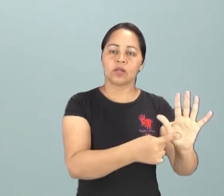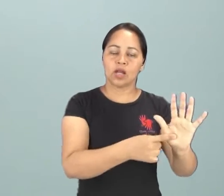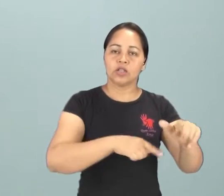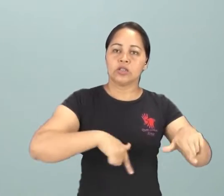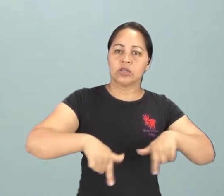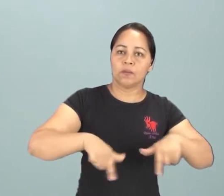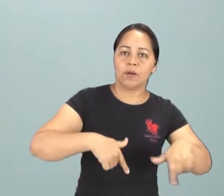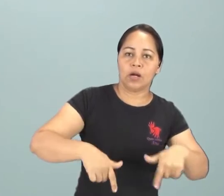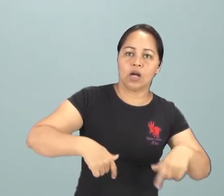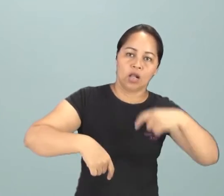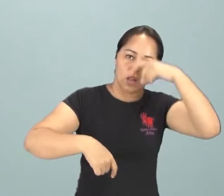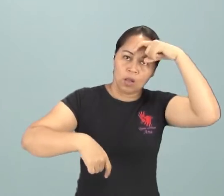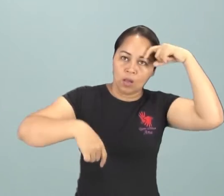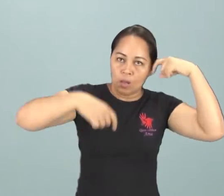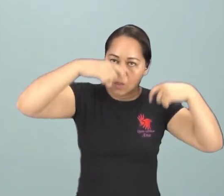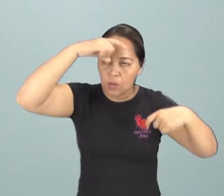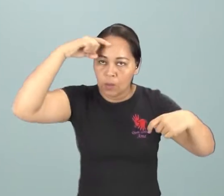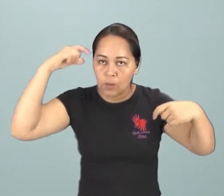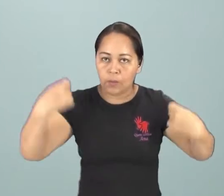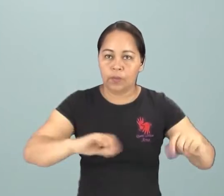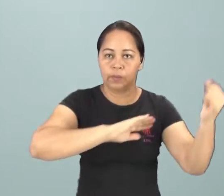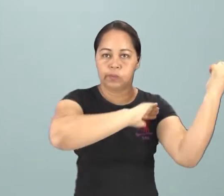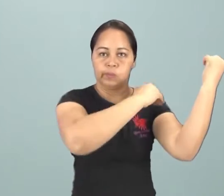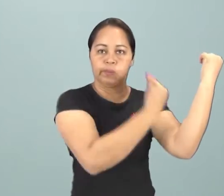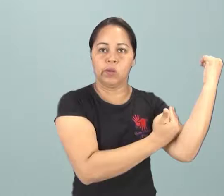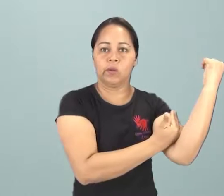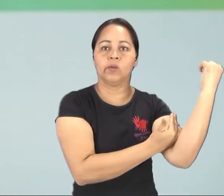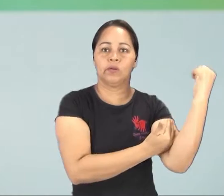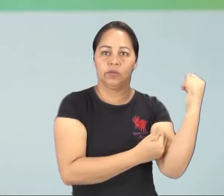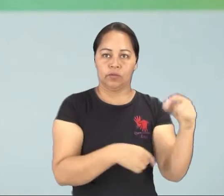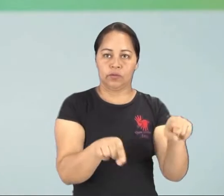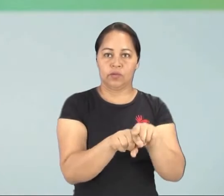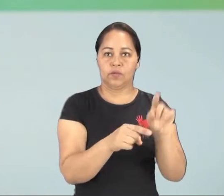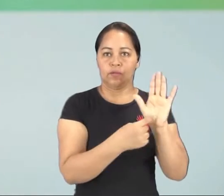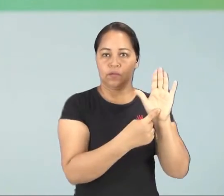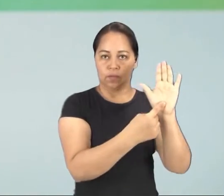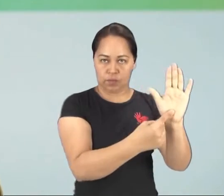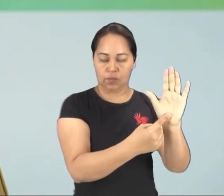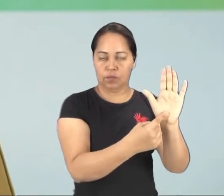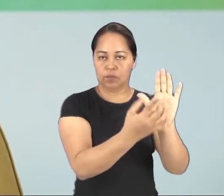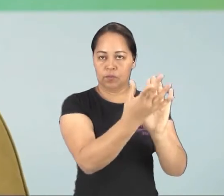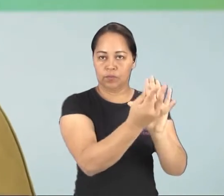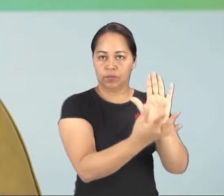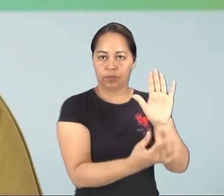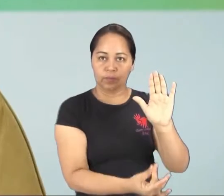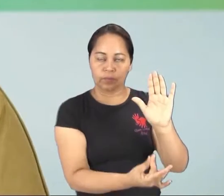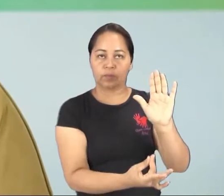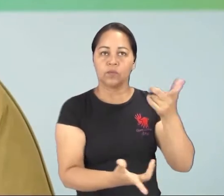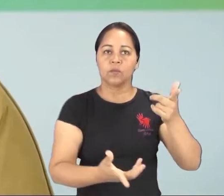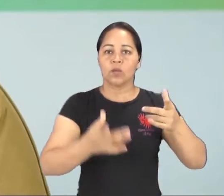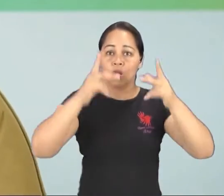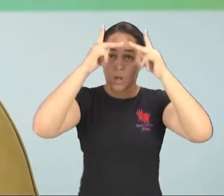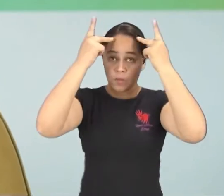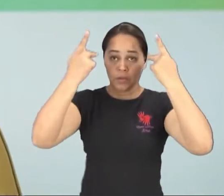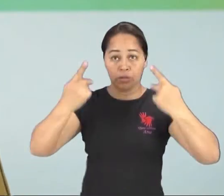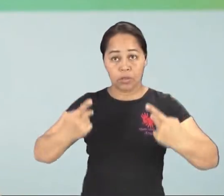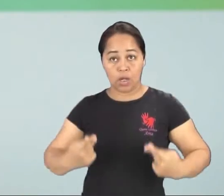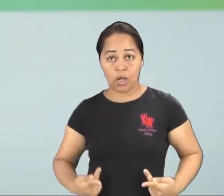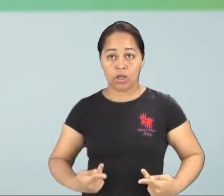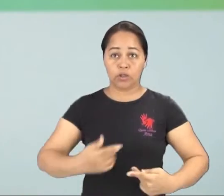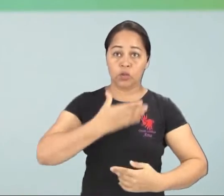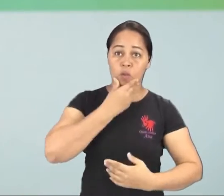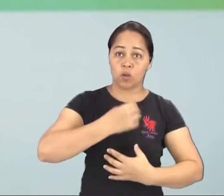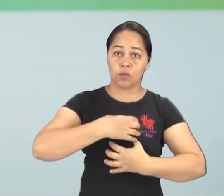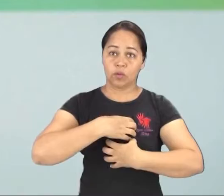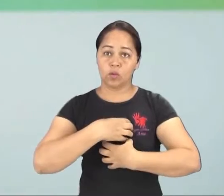tá? E isso a gente vê bastante nas prosas de uma maneira bem interessante. O instinto humano, o homem como